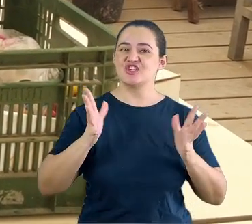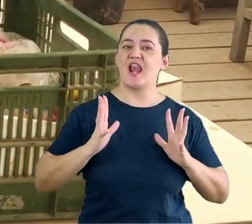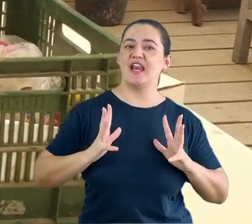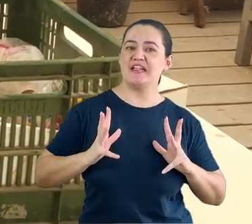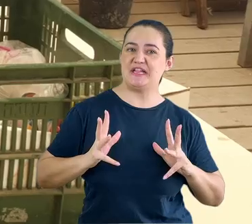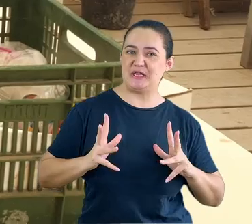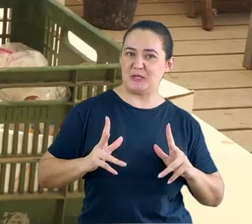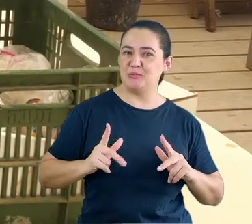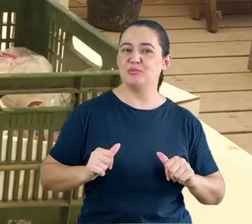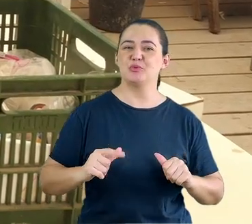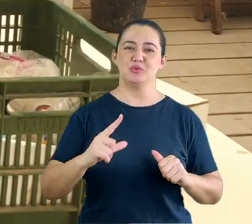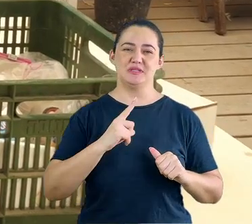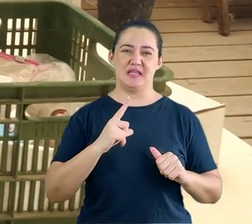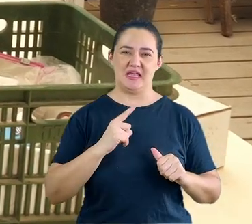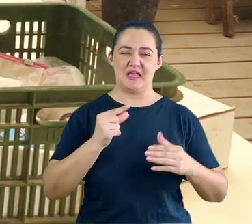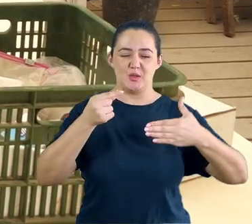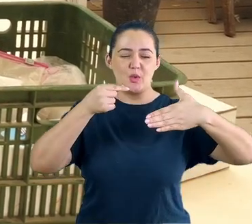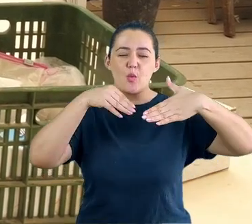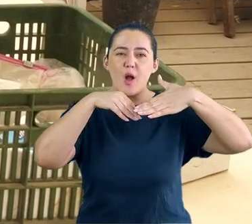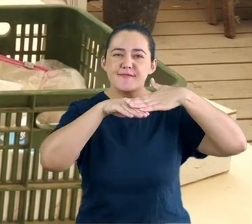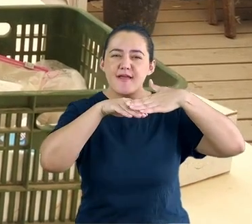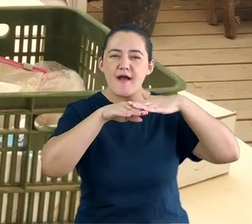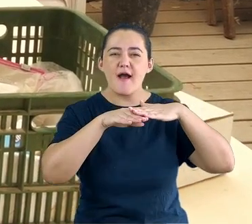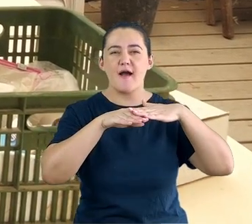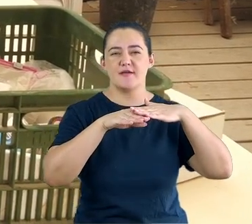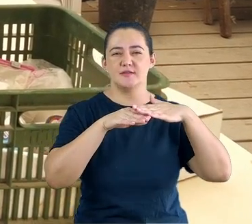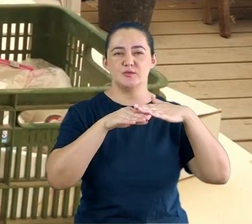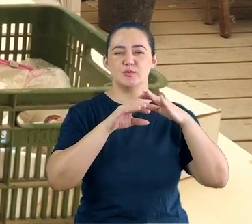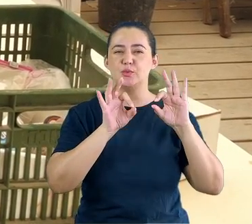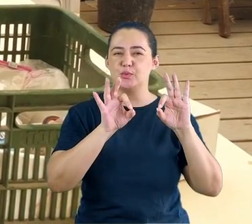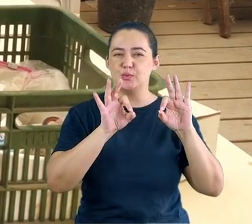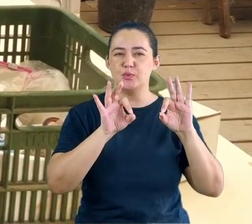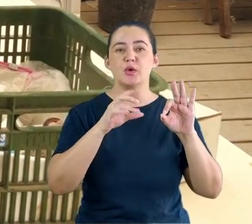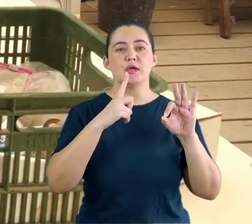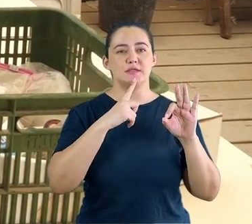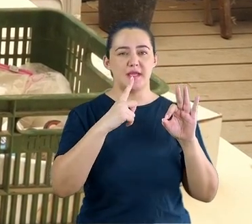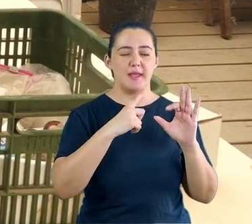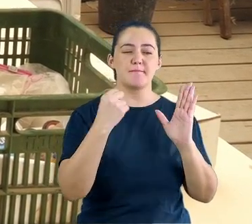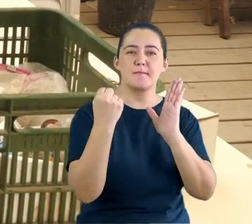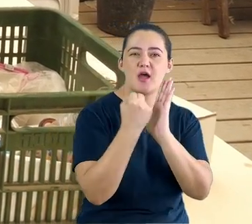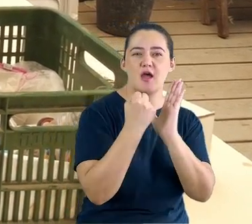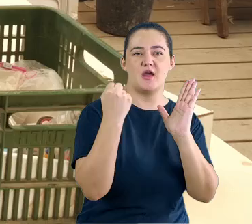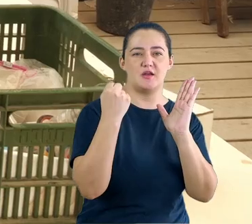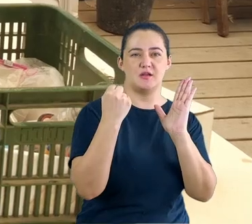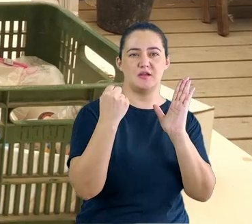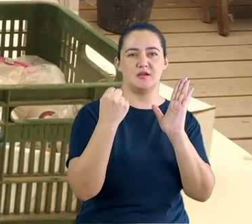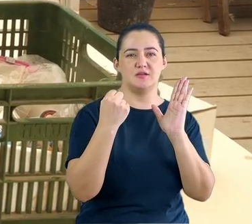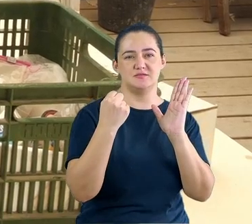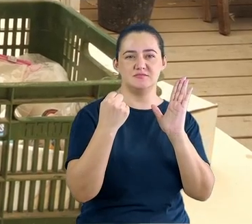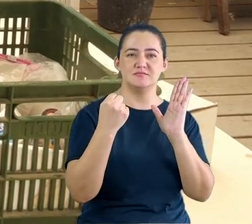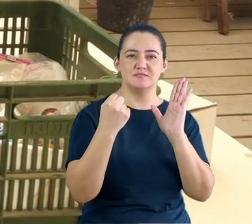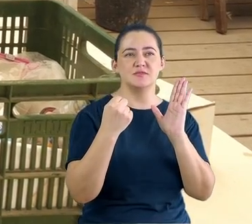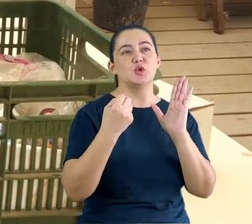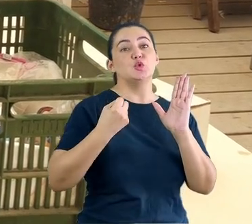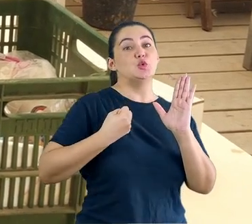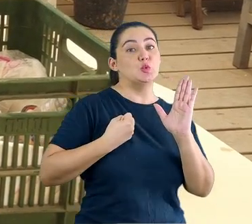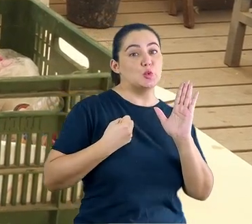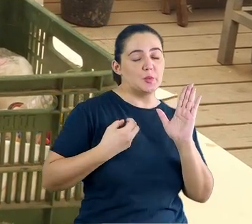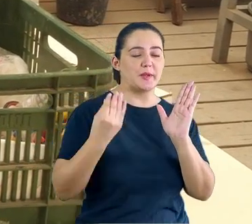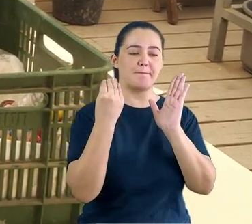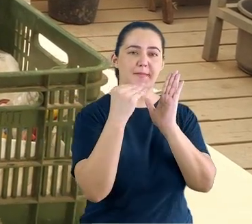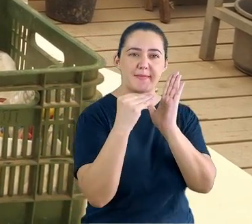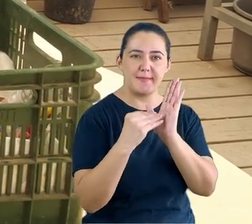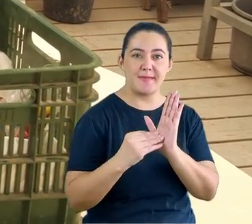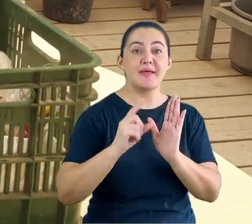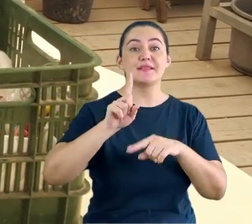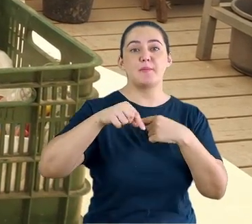aqui todo colocado aqui, como eu diria, catalogado com a amostra, o número,